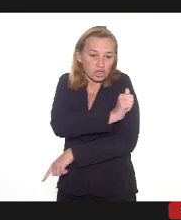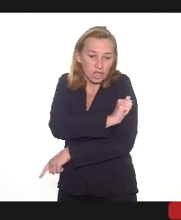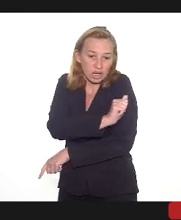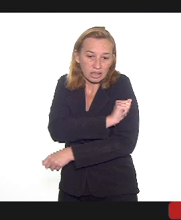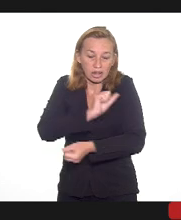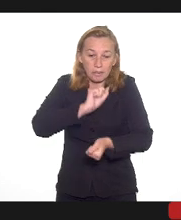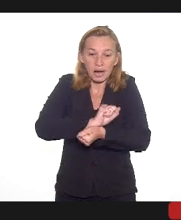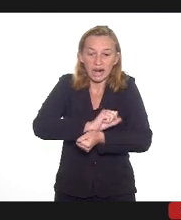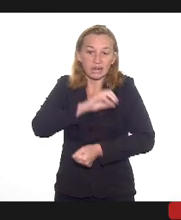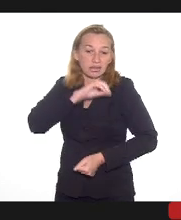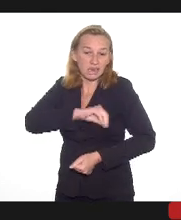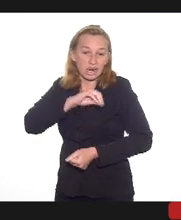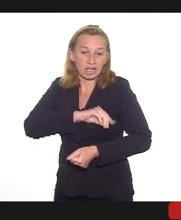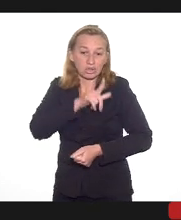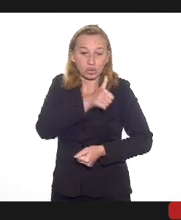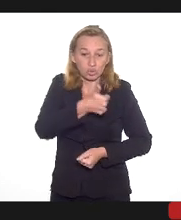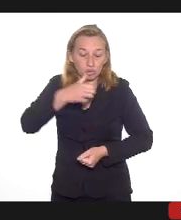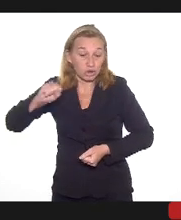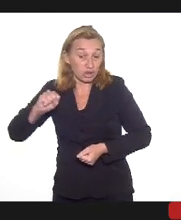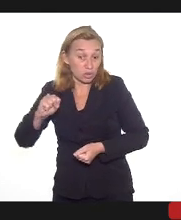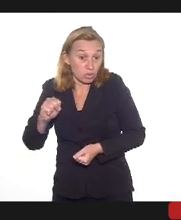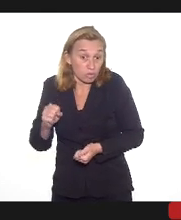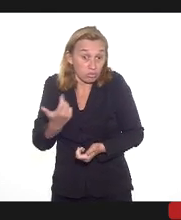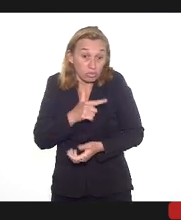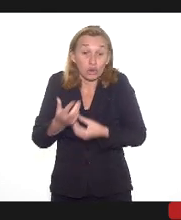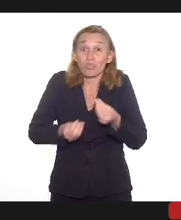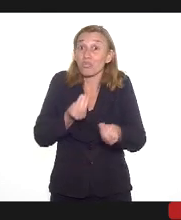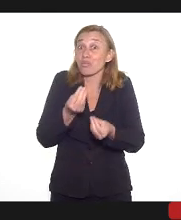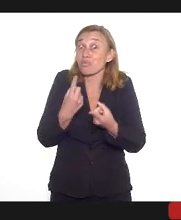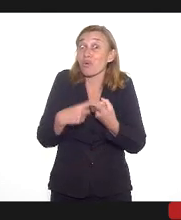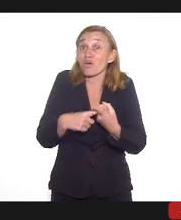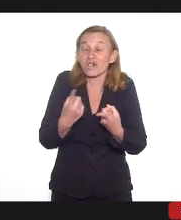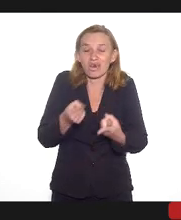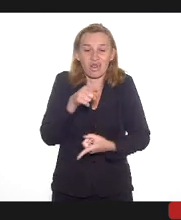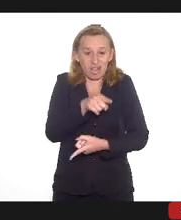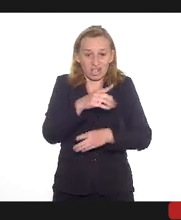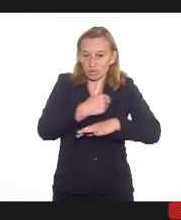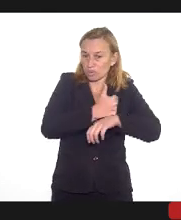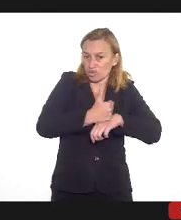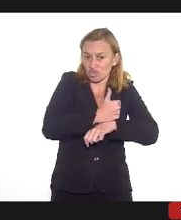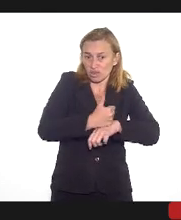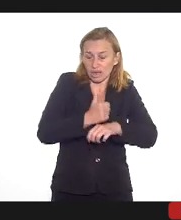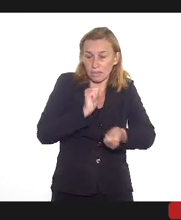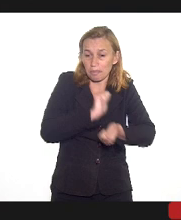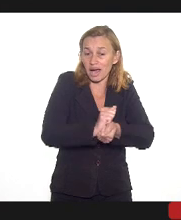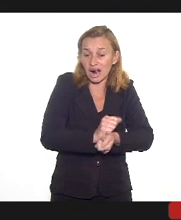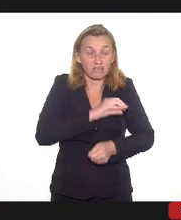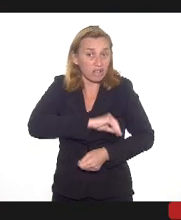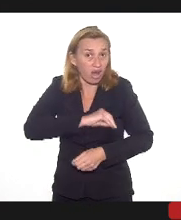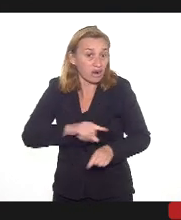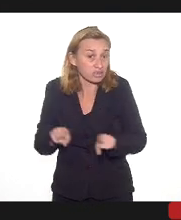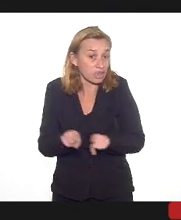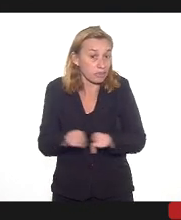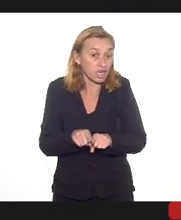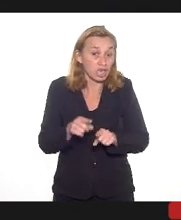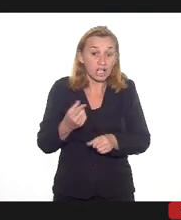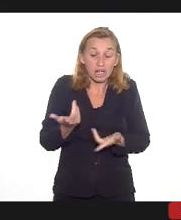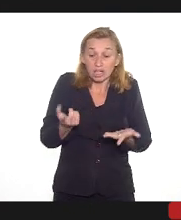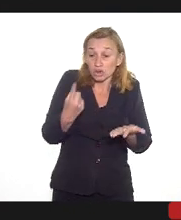desde 2018. Ou seja, não tinha por que esses profissionais terem a sua progressão congelada. Porque eles cumpriram o seu